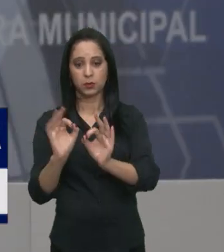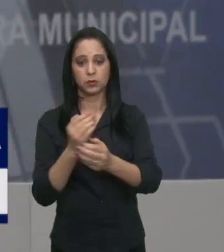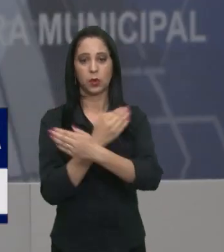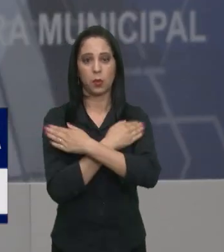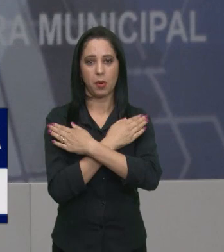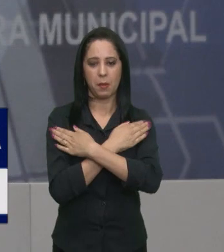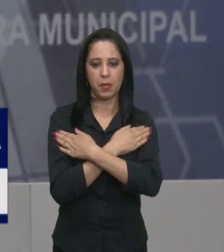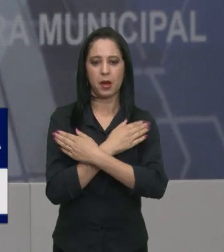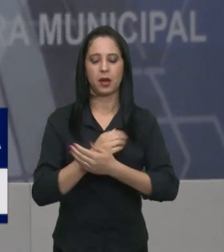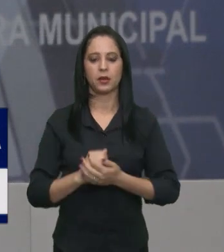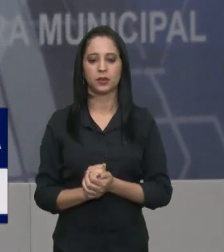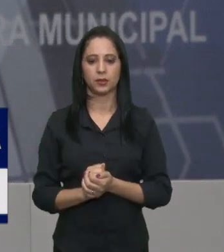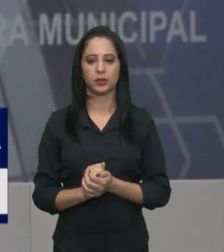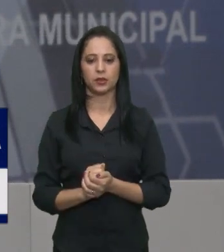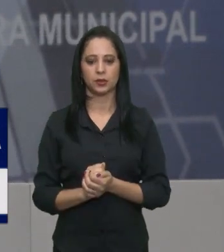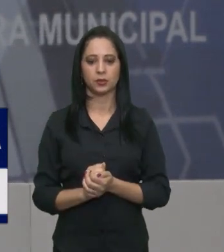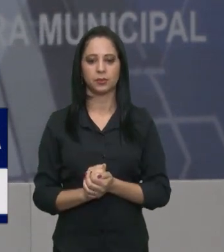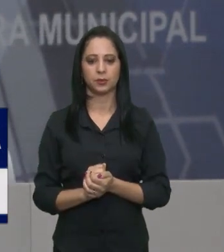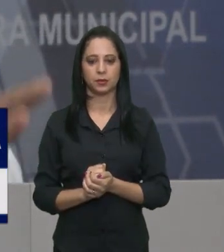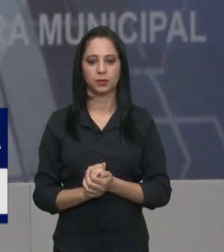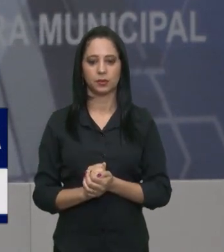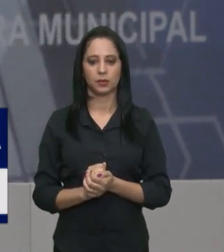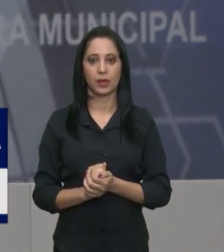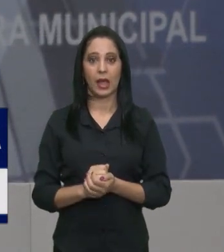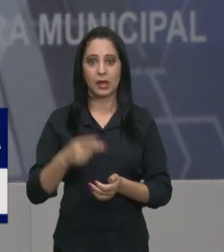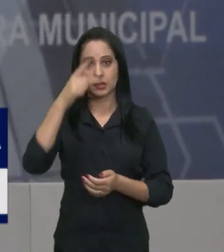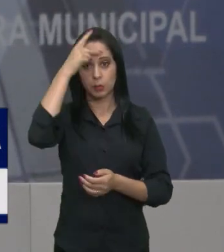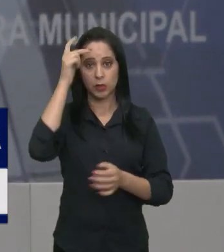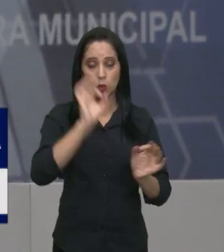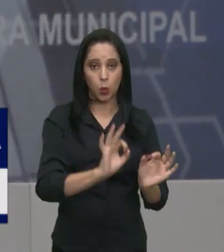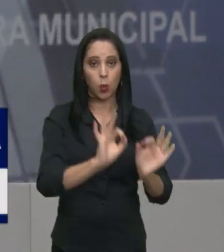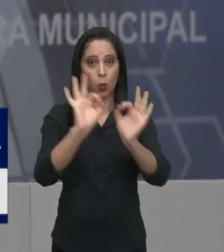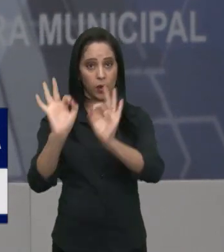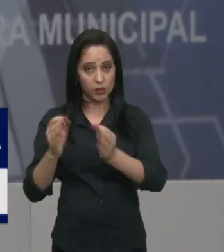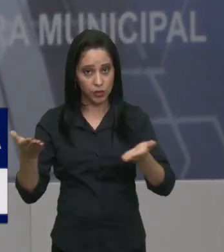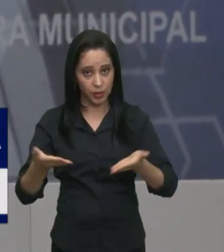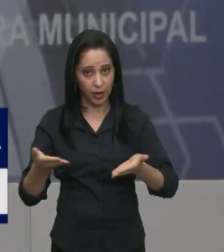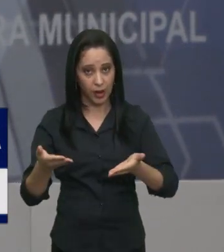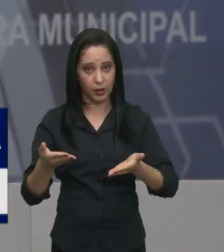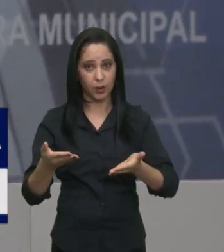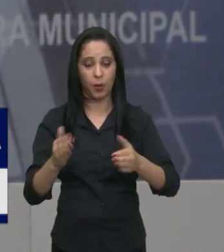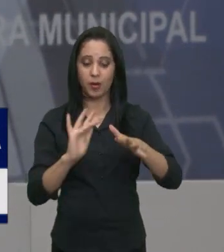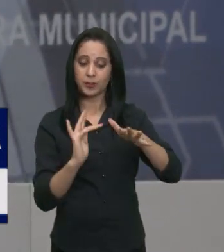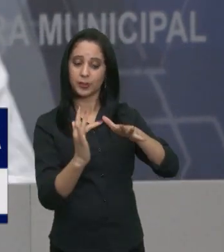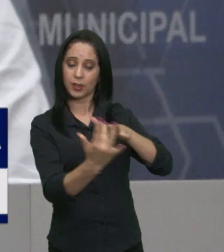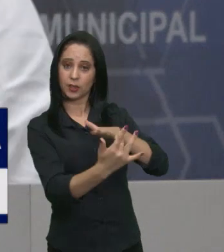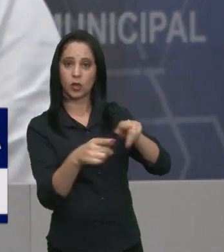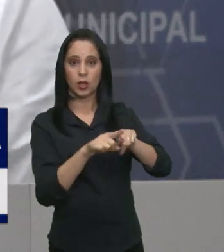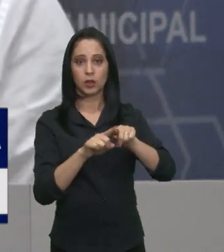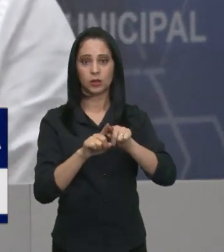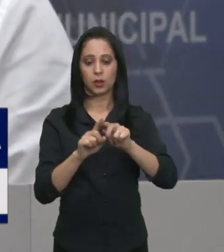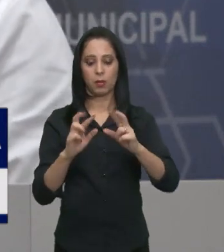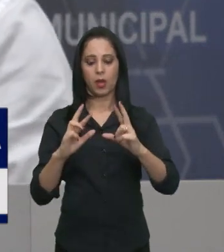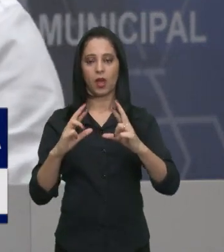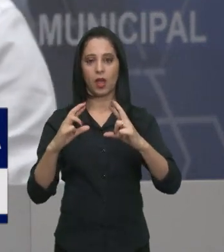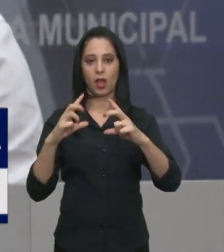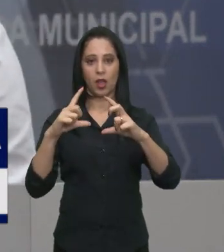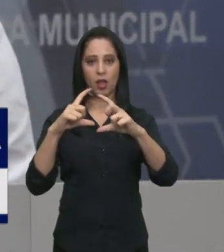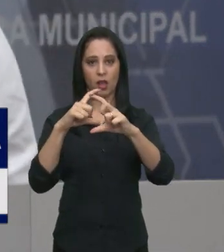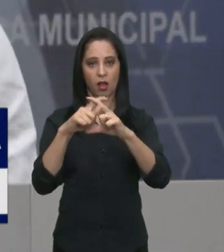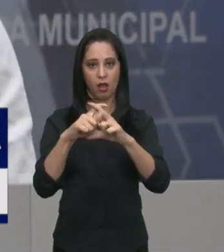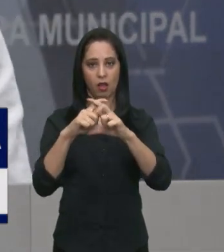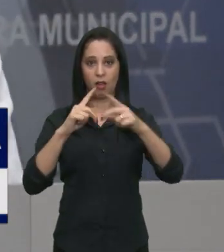aqui àqueles que estão nos vendo agora pelas redes sociais, TV Câmara, e um